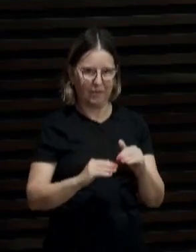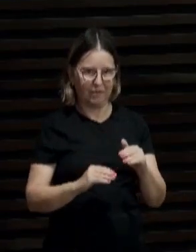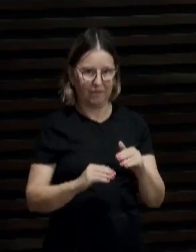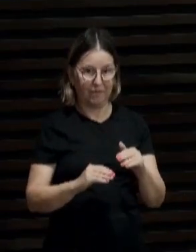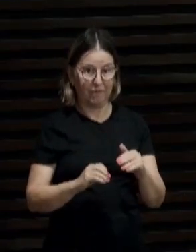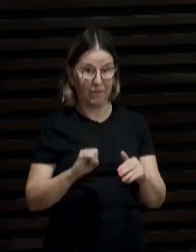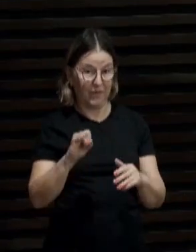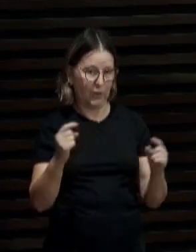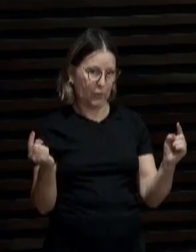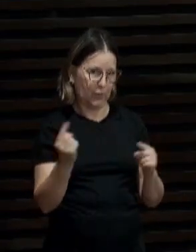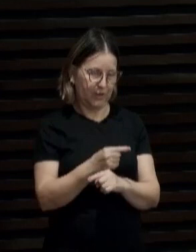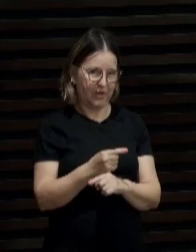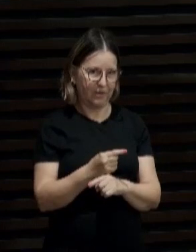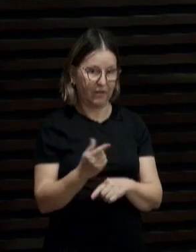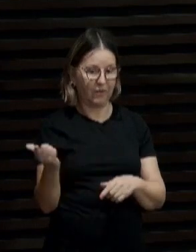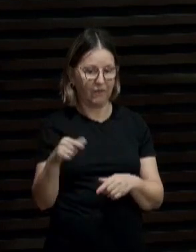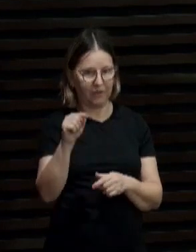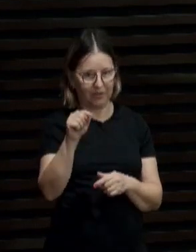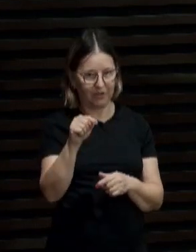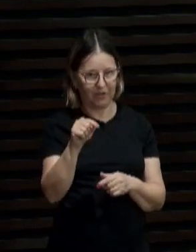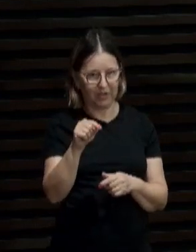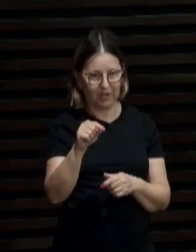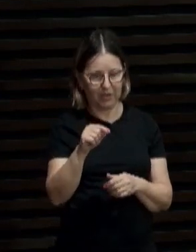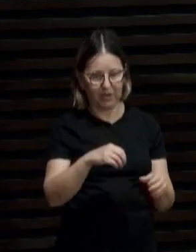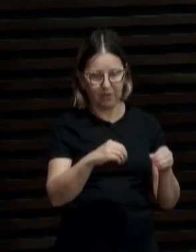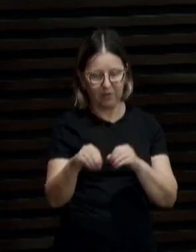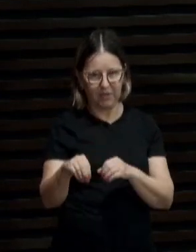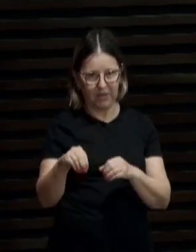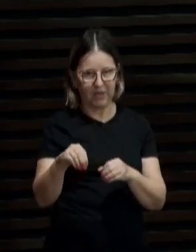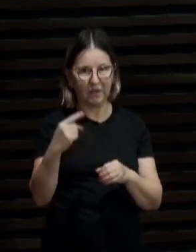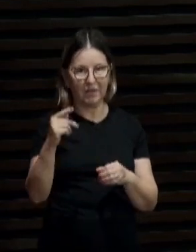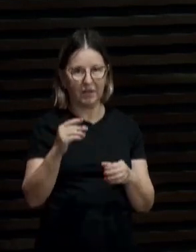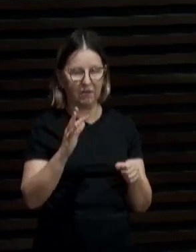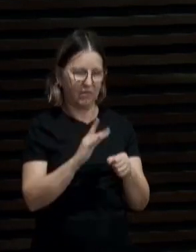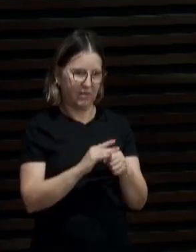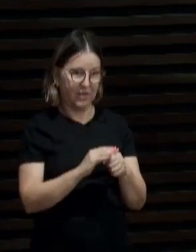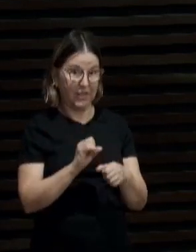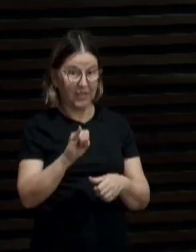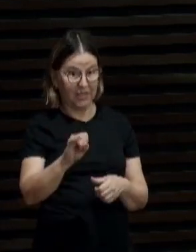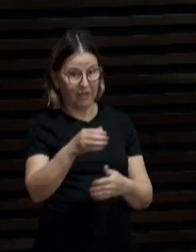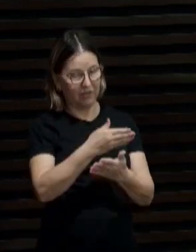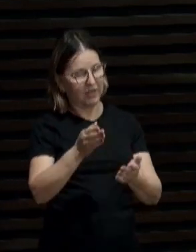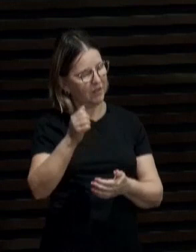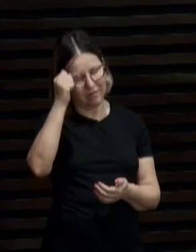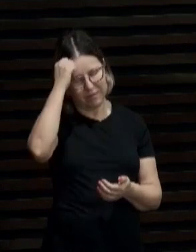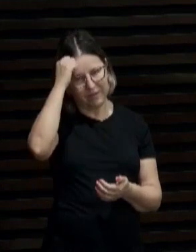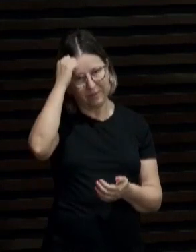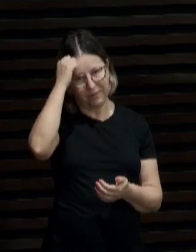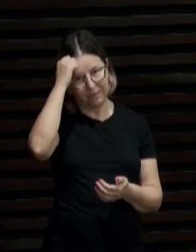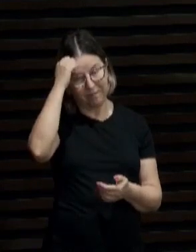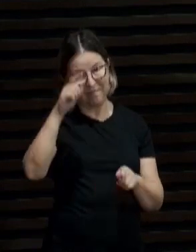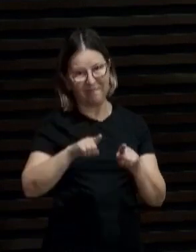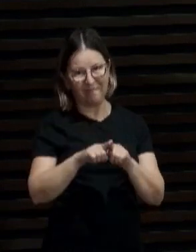a ti e moverei do teu lugar o teu candeeiro, caso não te arrependas. Tens,